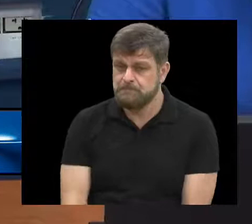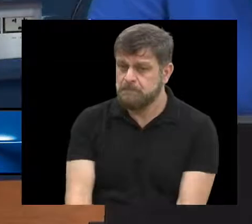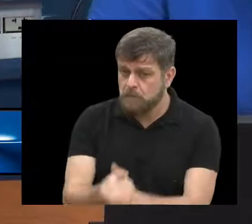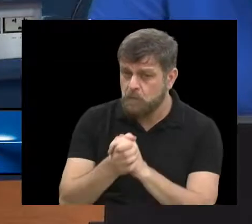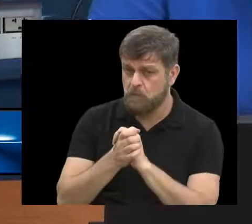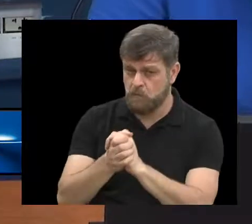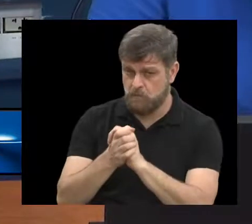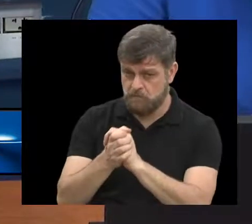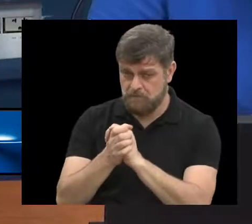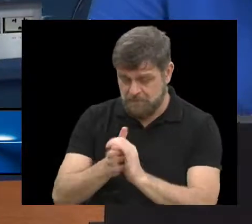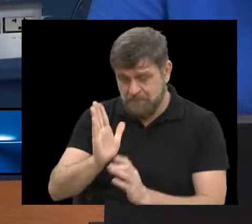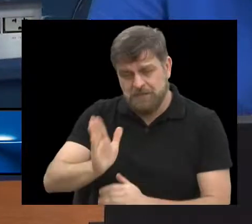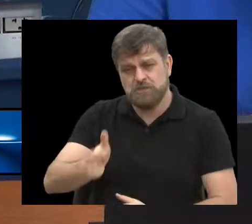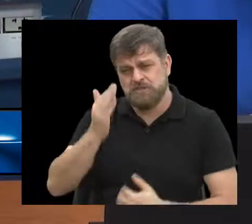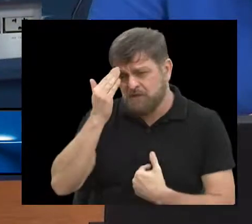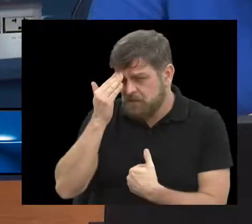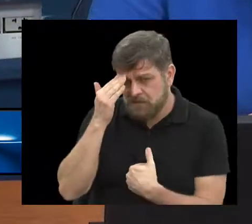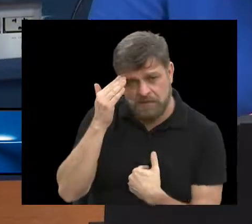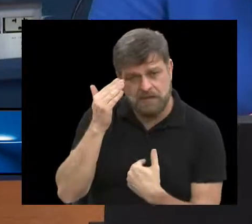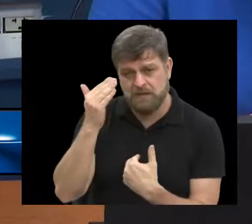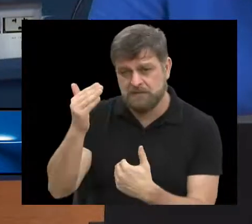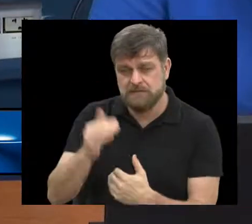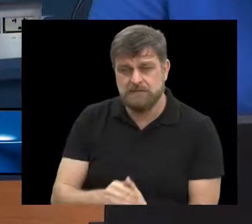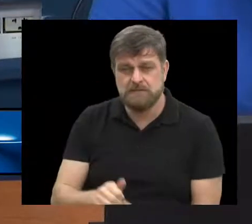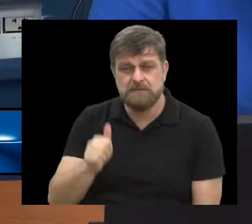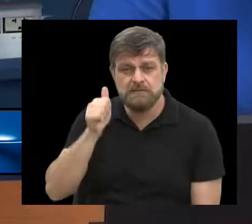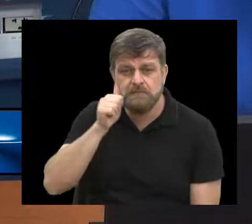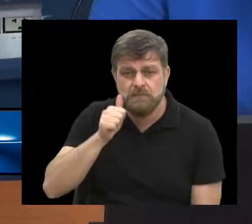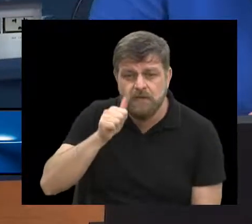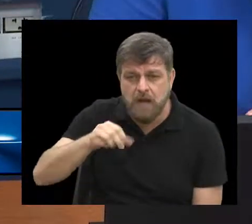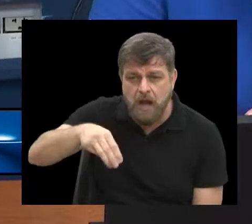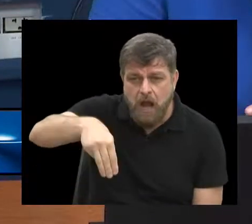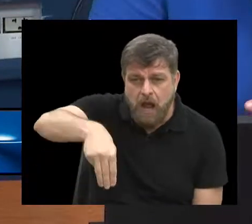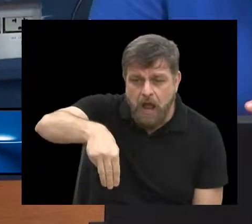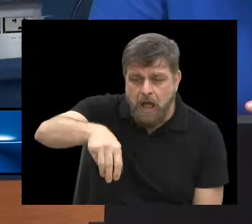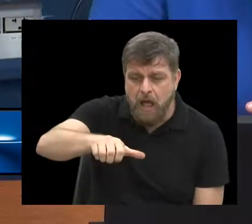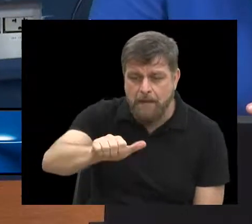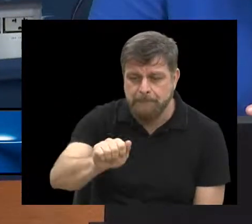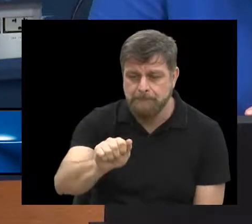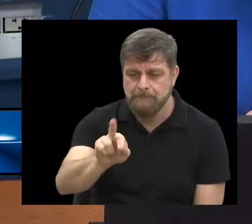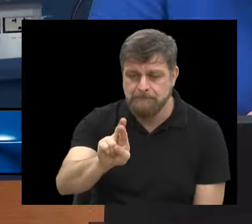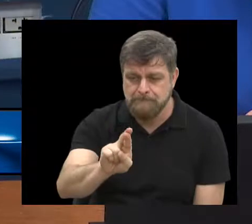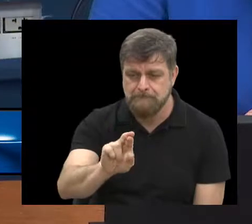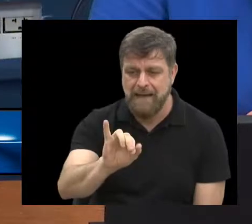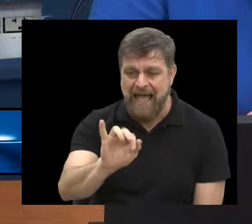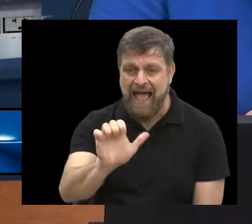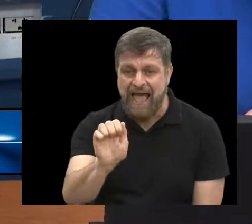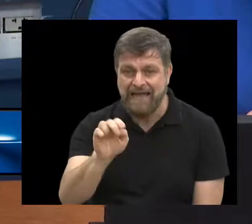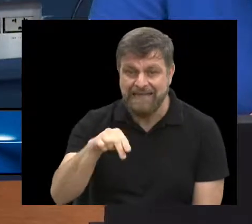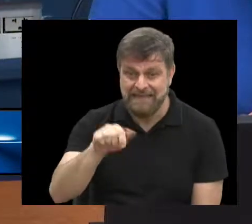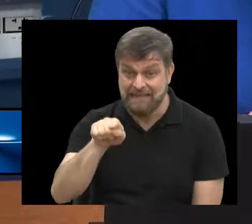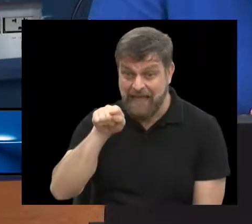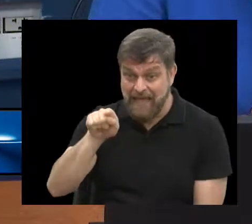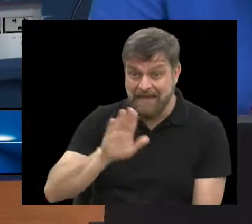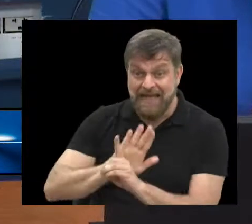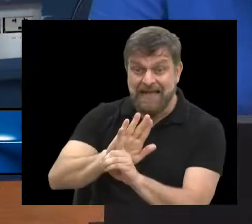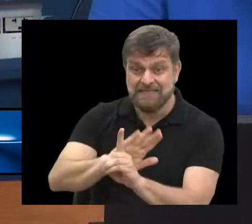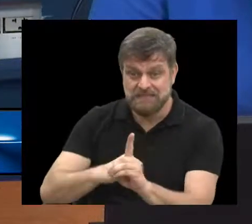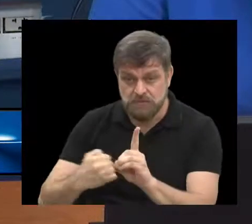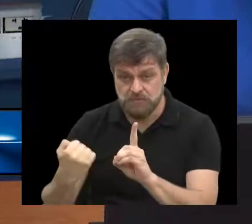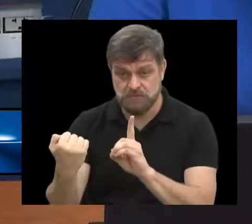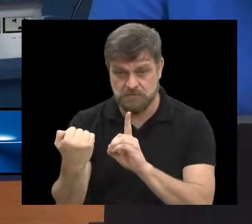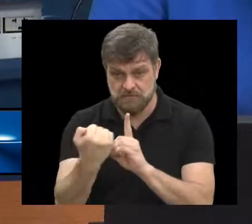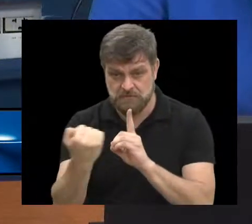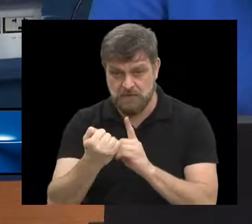Cumprimentar também e já agradecer a Mariana Guidotti, que é assistente social da assessoria técnica